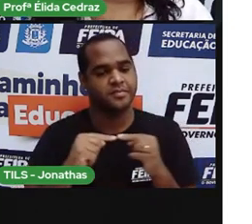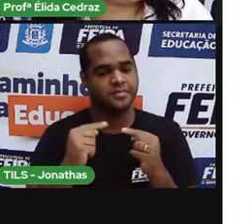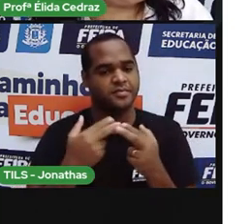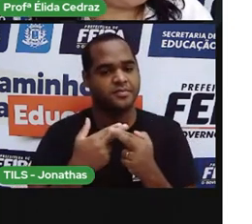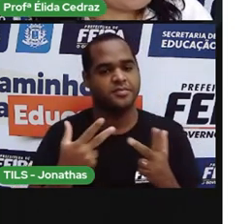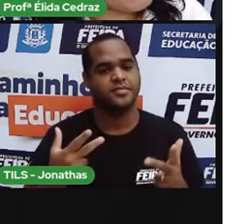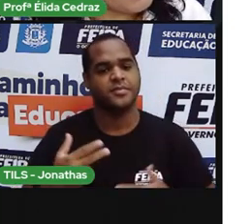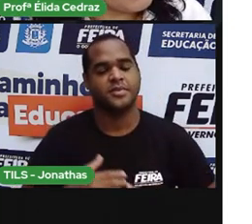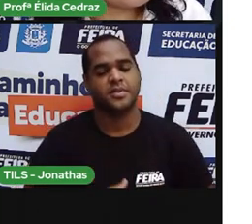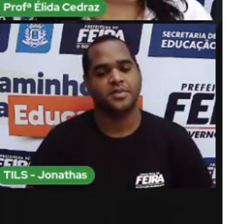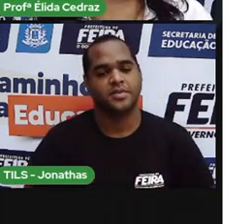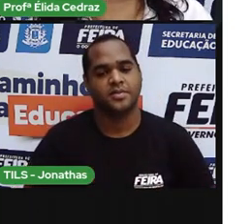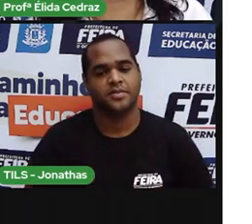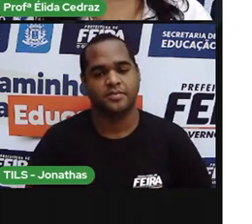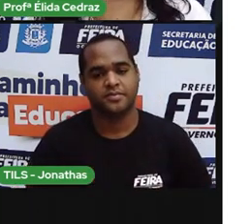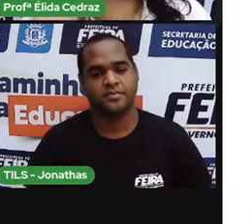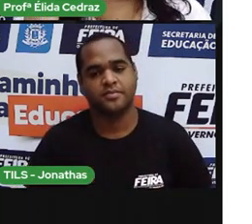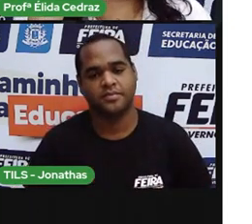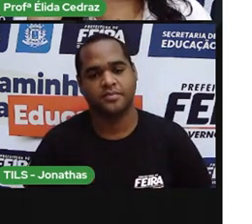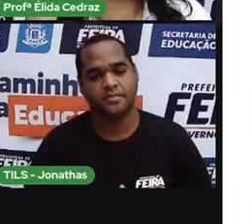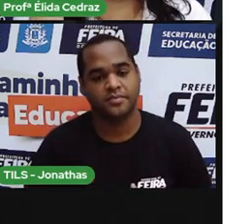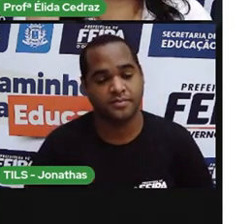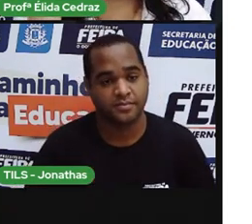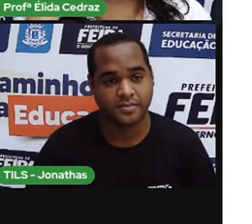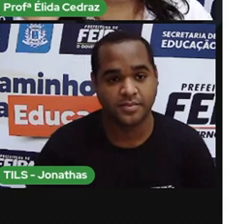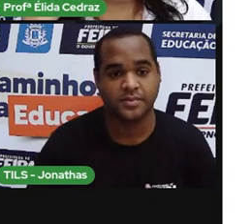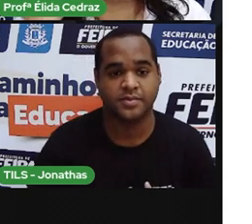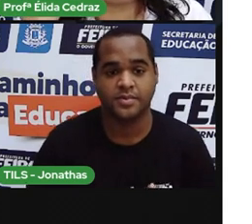a gente precisa. Não é de